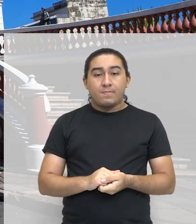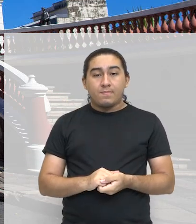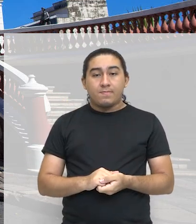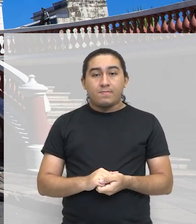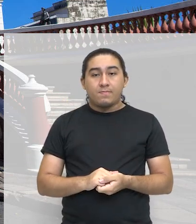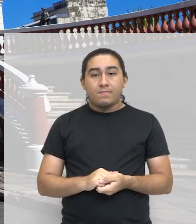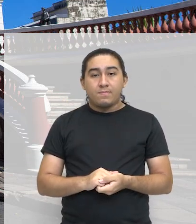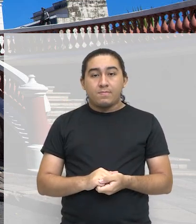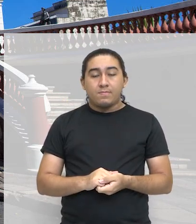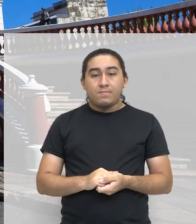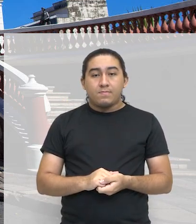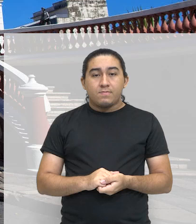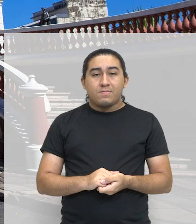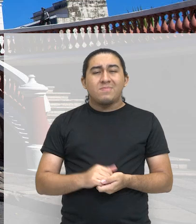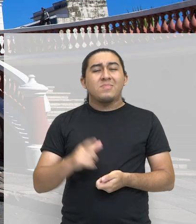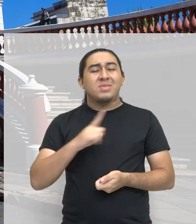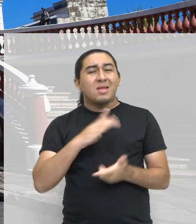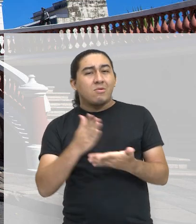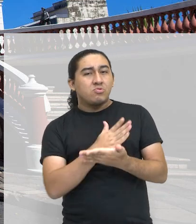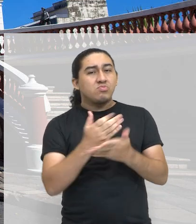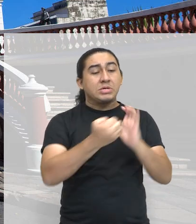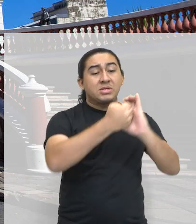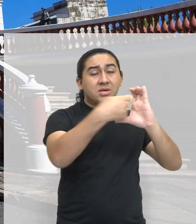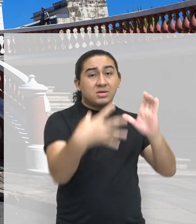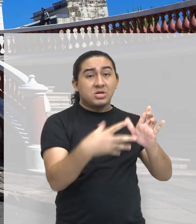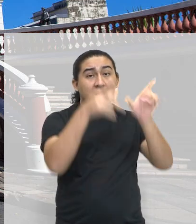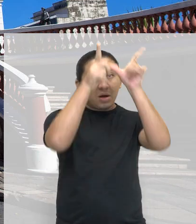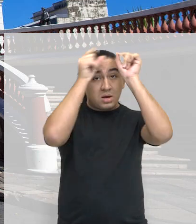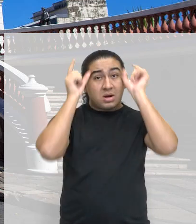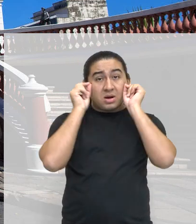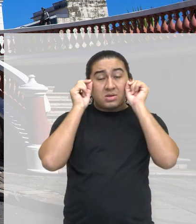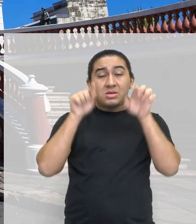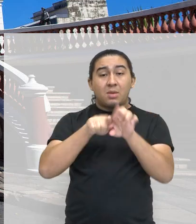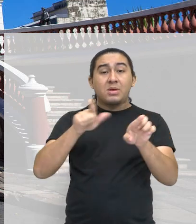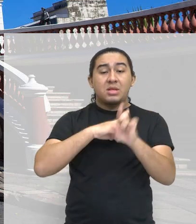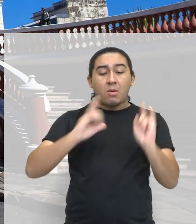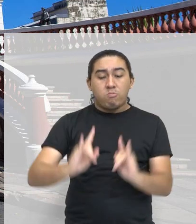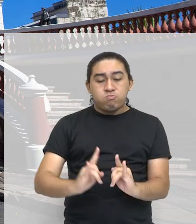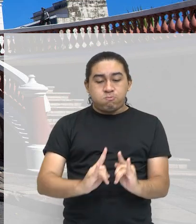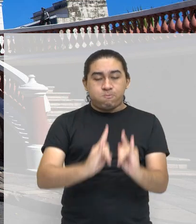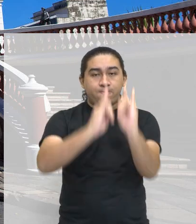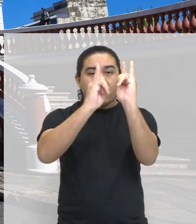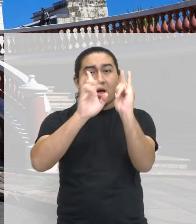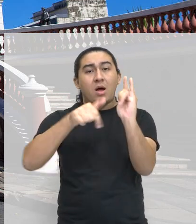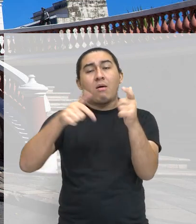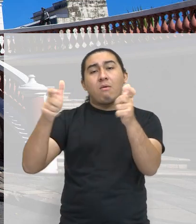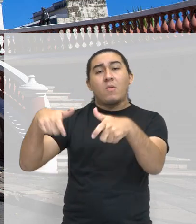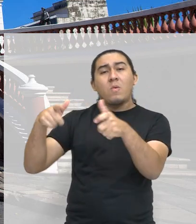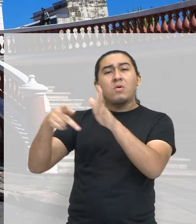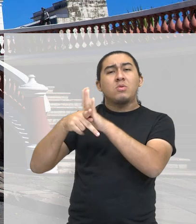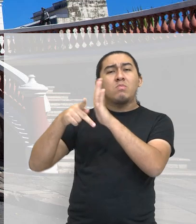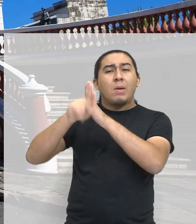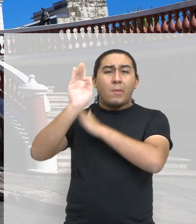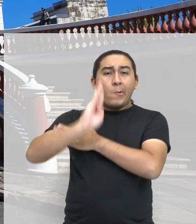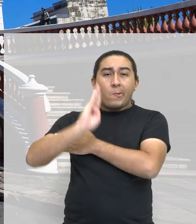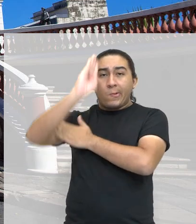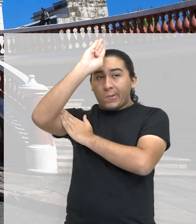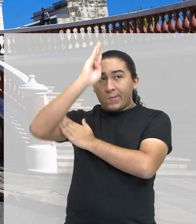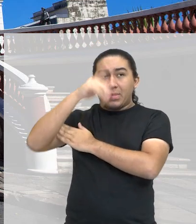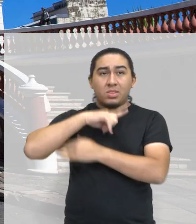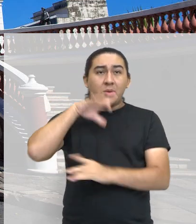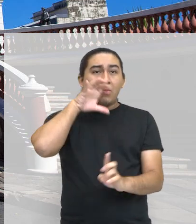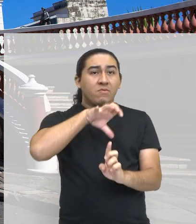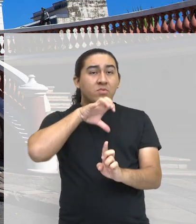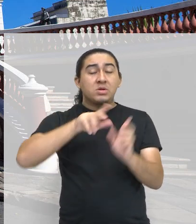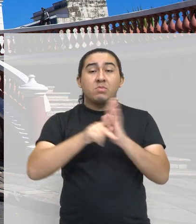né? Vamos dizer, grego, mas ela também traz essas colunas, semicolunas, que vem lá já romana, que já tem